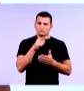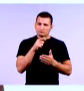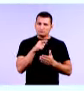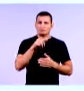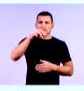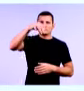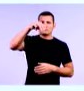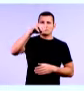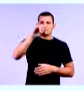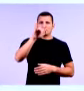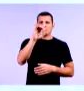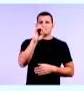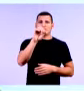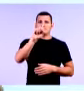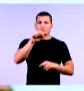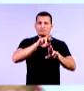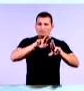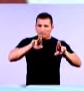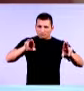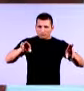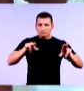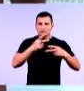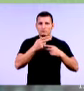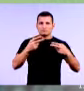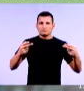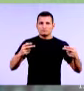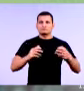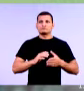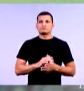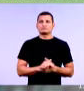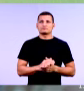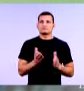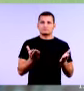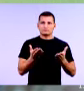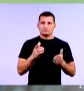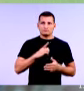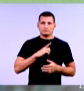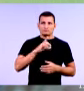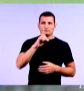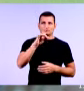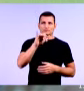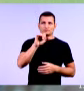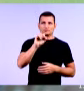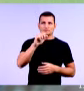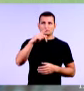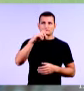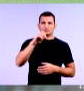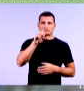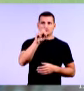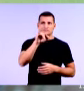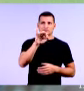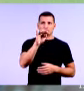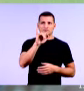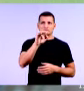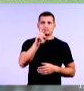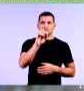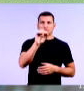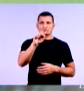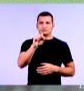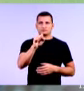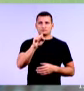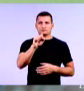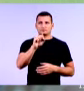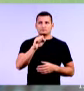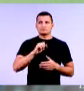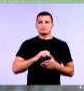meios, tá certo? Vamos continuando. Agora nós temos os dispositivos de conexão, que são equipamentos